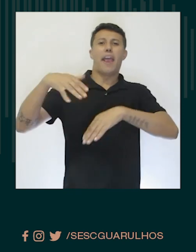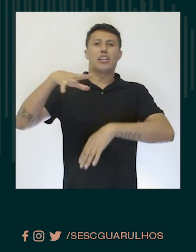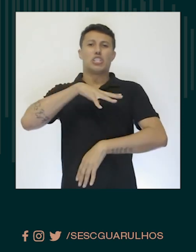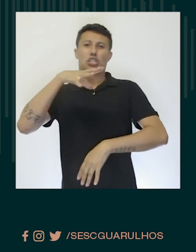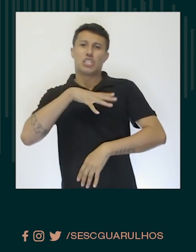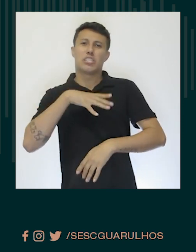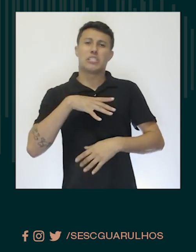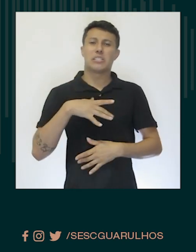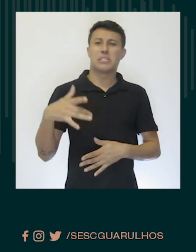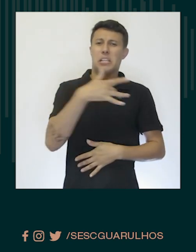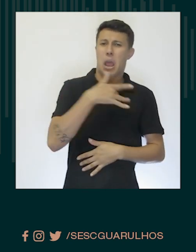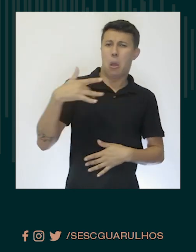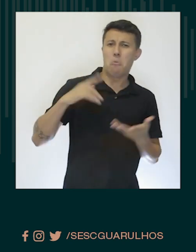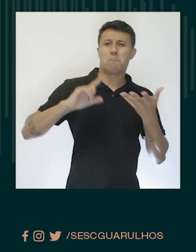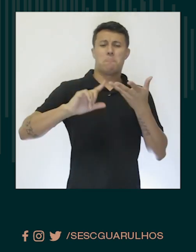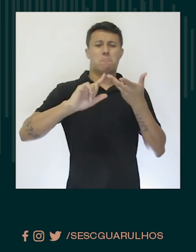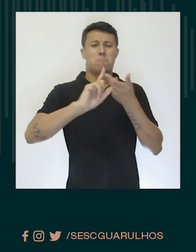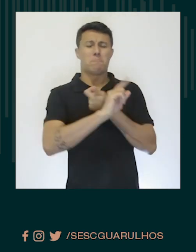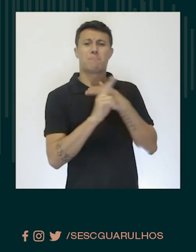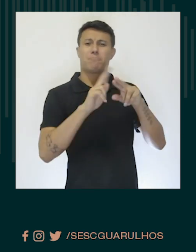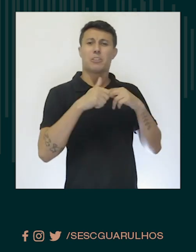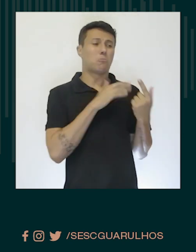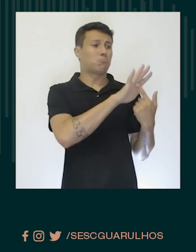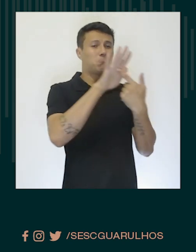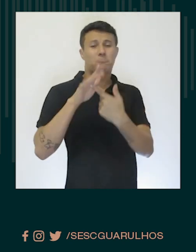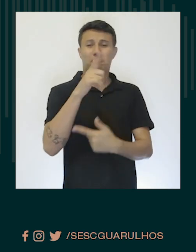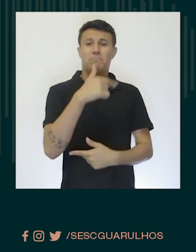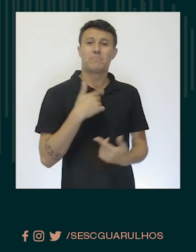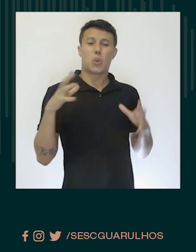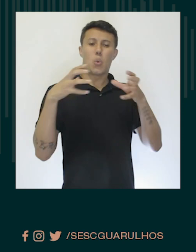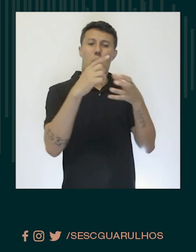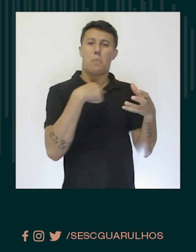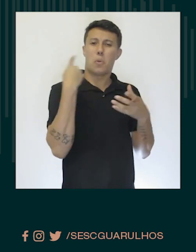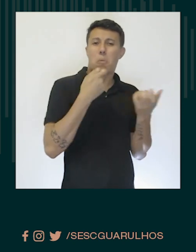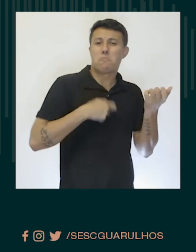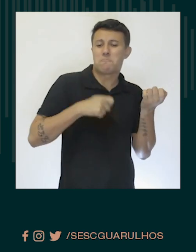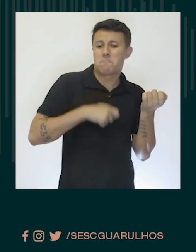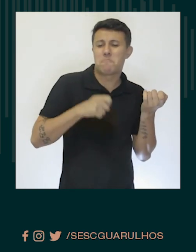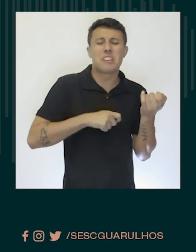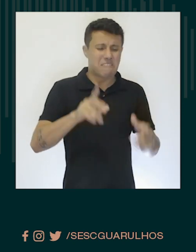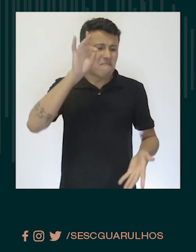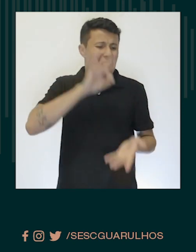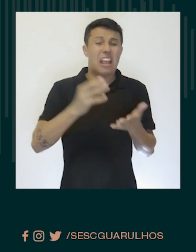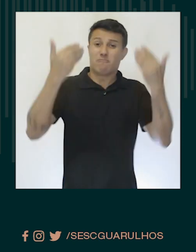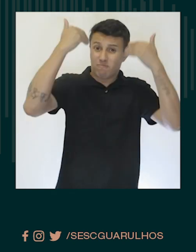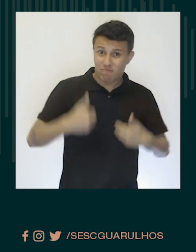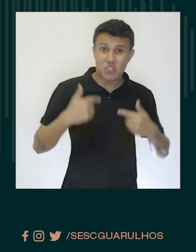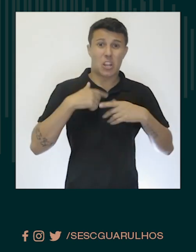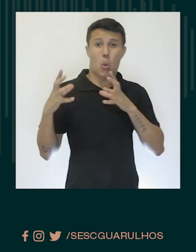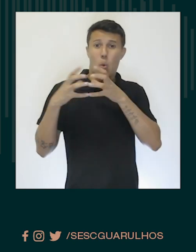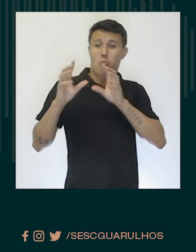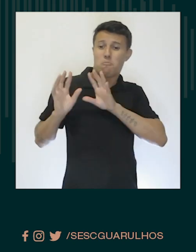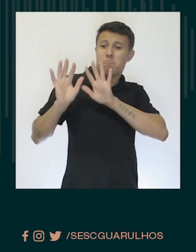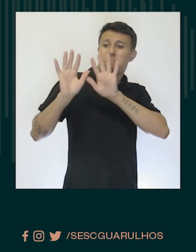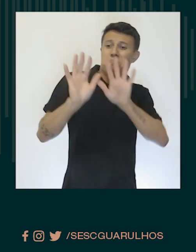Nosso, apresentando a nossa banca, quem a gente é, com quem a gente anda. Então a gente está no processo de escrever